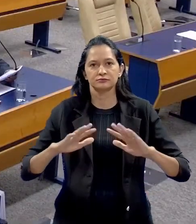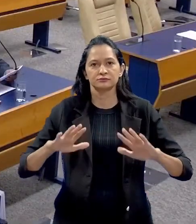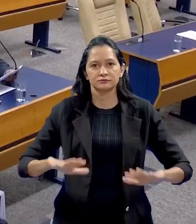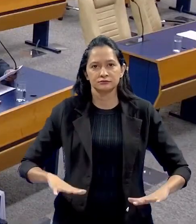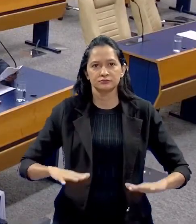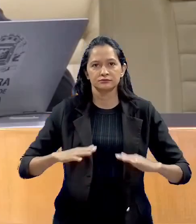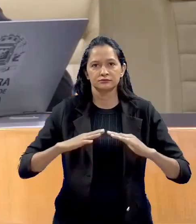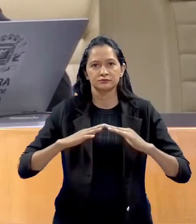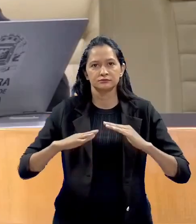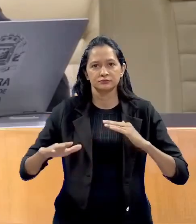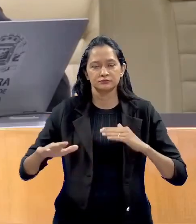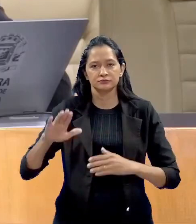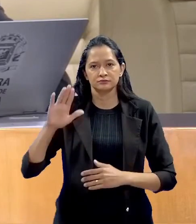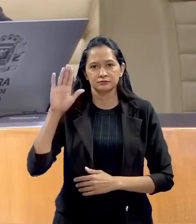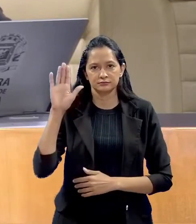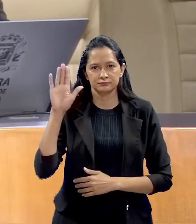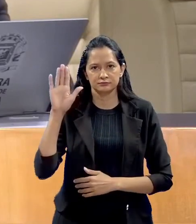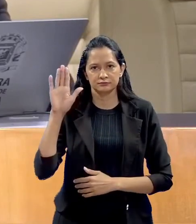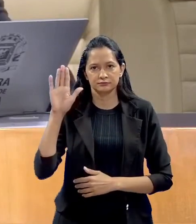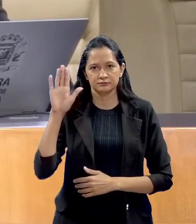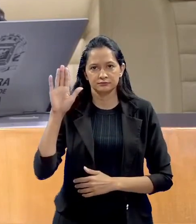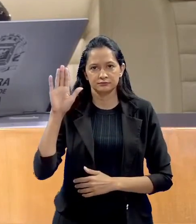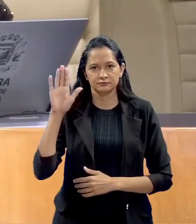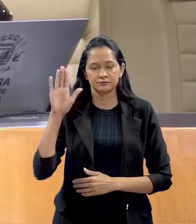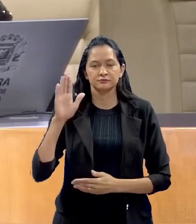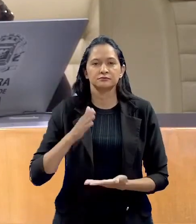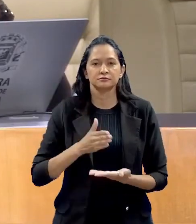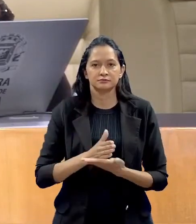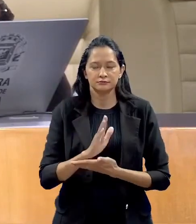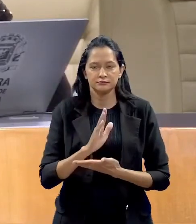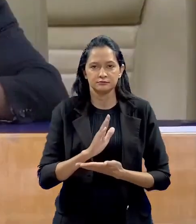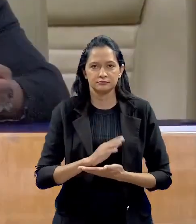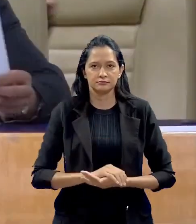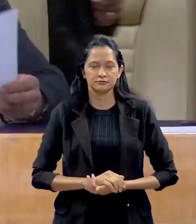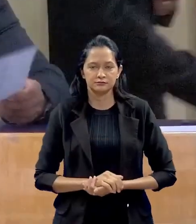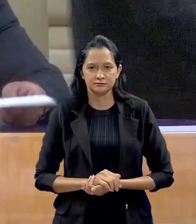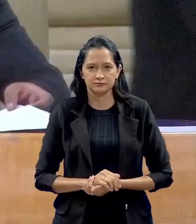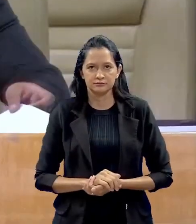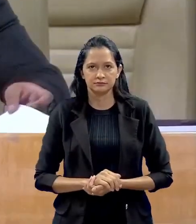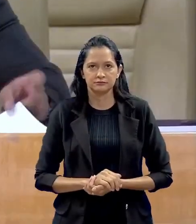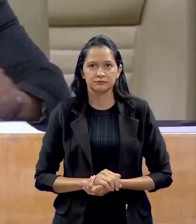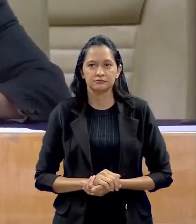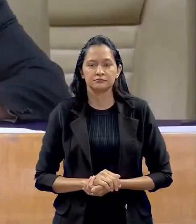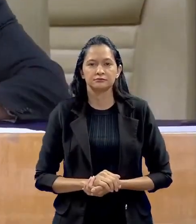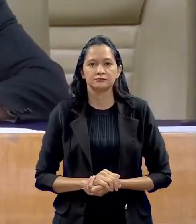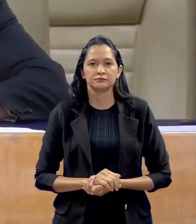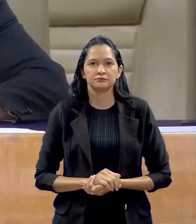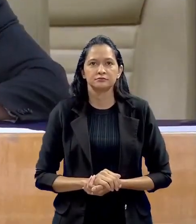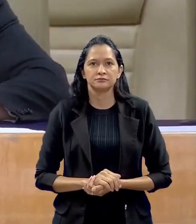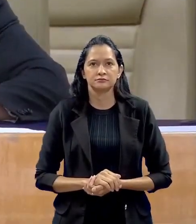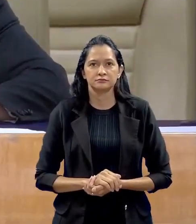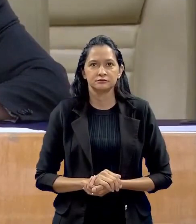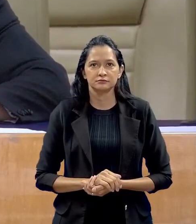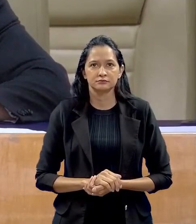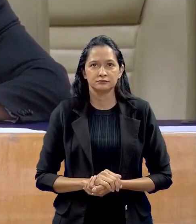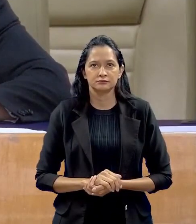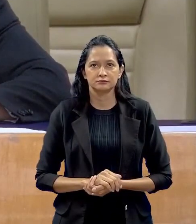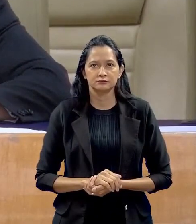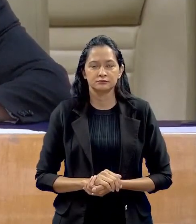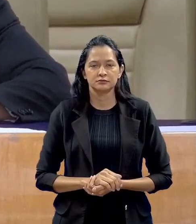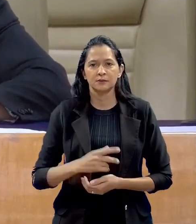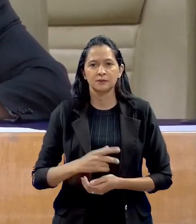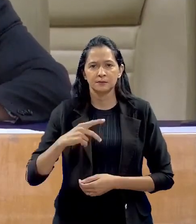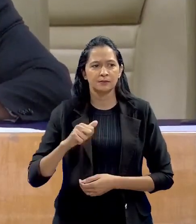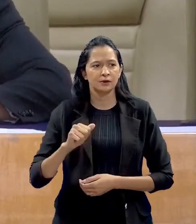contrários se manifestem. Declaro aprovado. Próximo projeto. Senhor presidente, vereador Paulo Henrique se